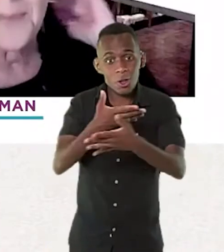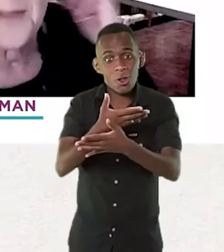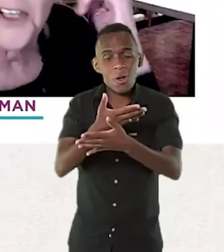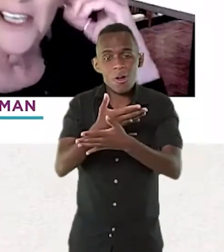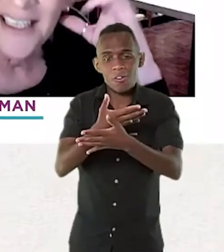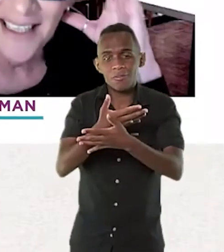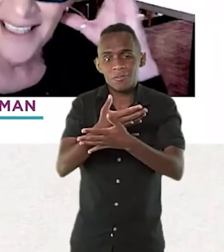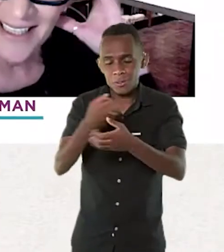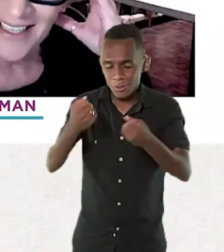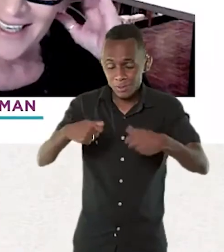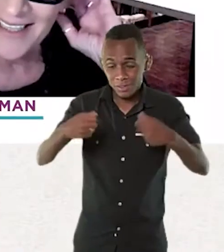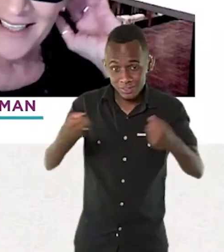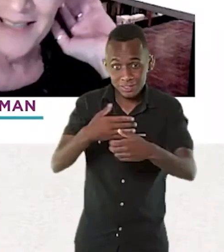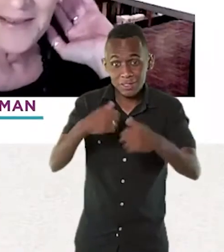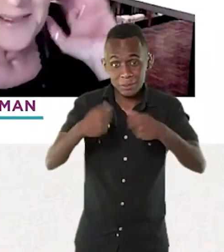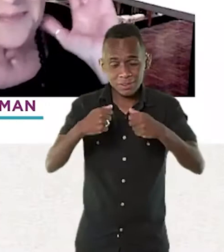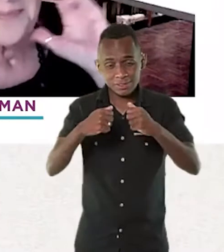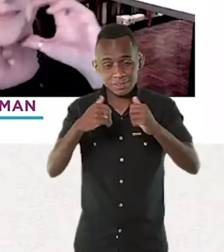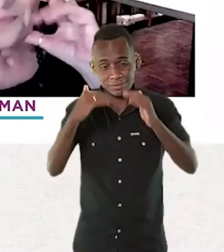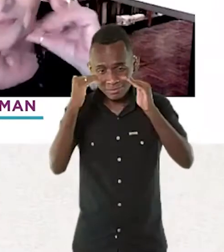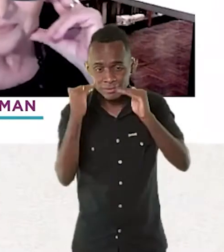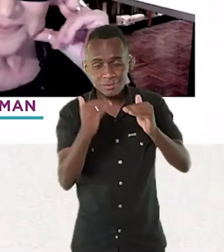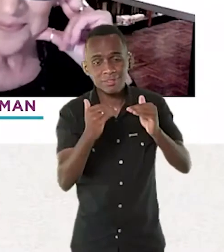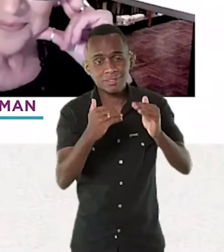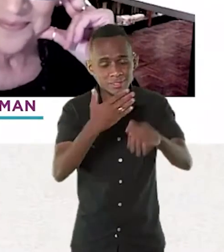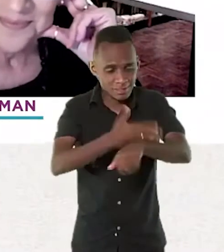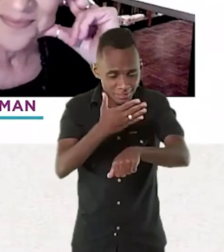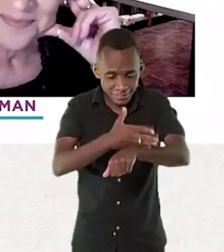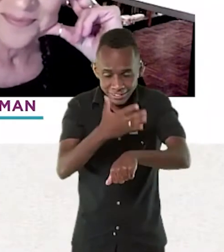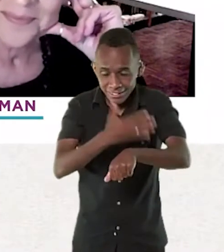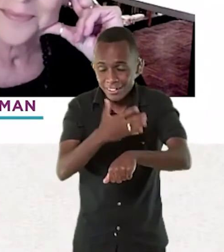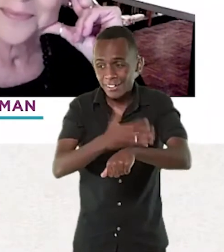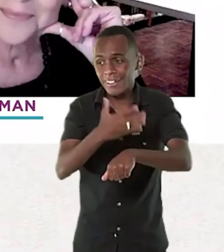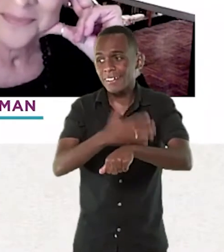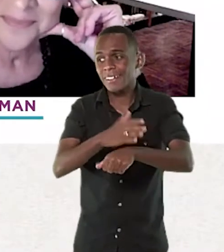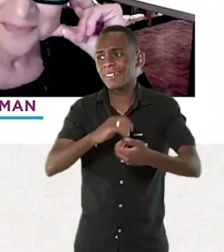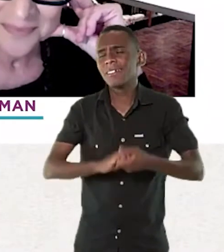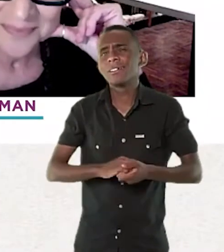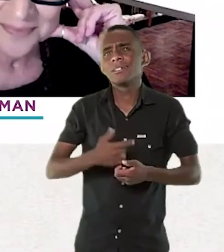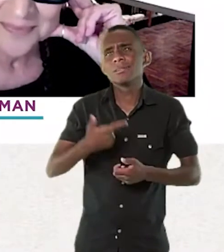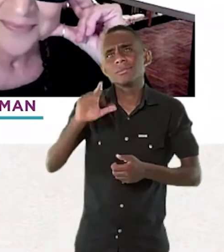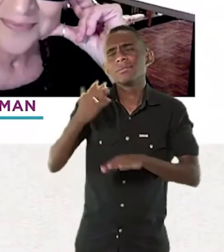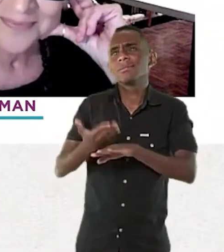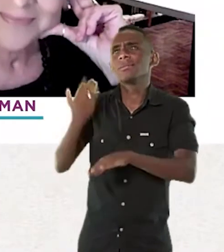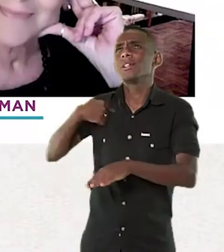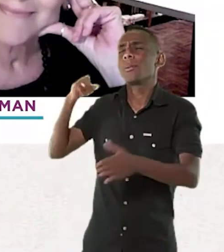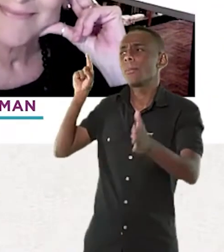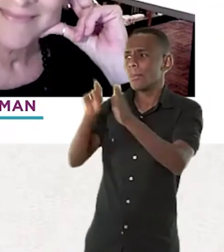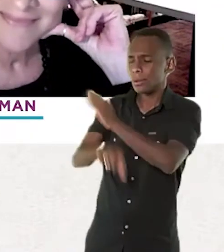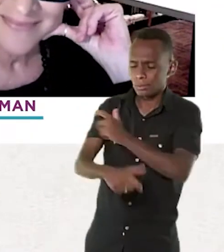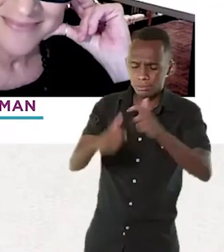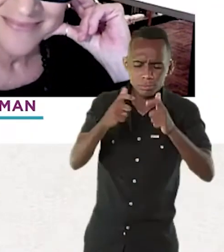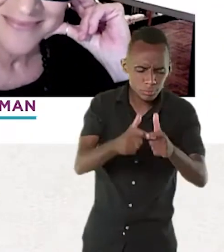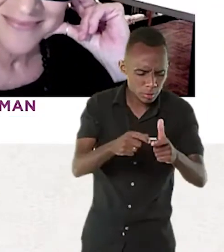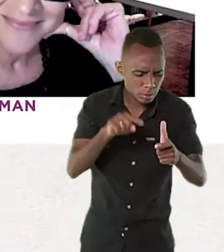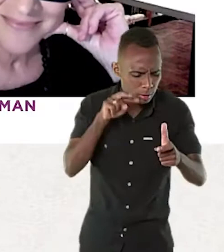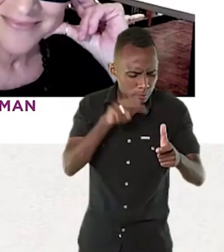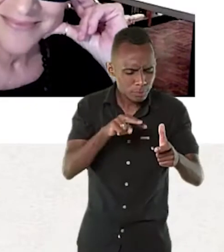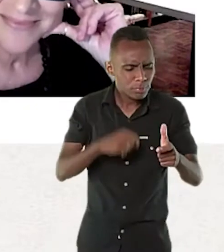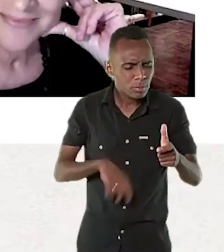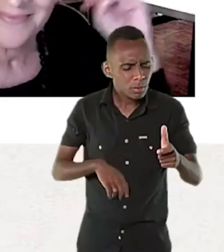educar. É o machine learning da Alexa. Mas aí outro dia eu perguntei para ela, Alexa, você está me